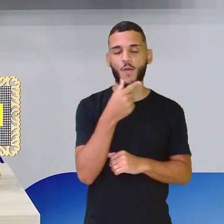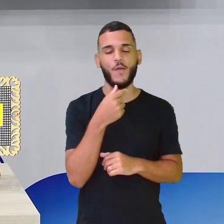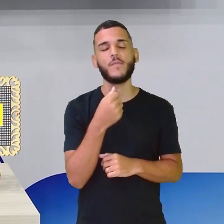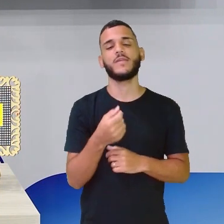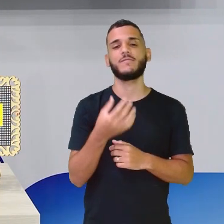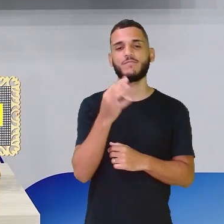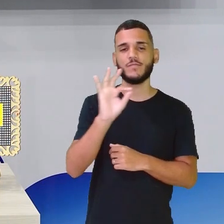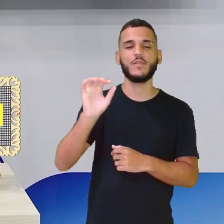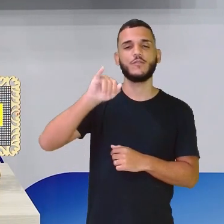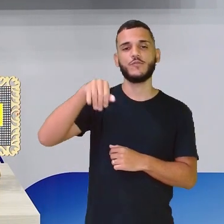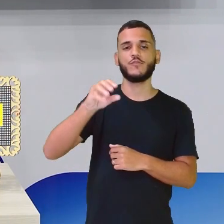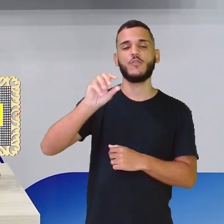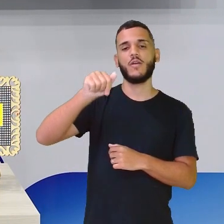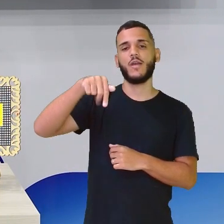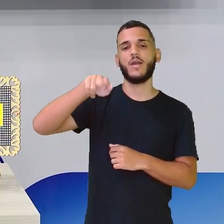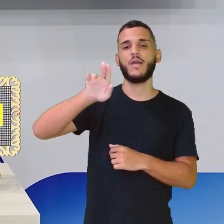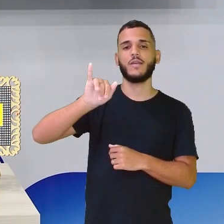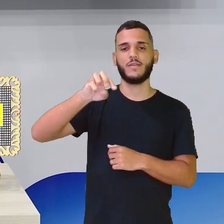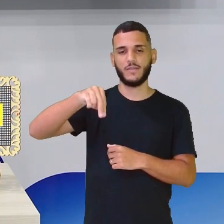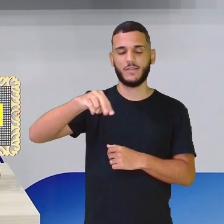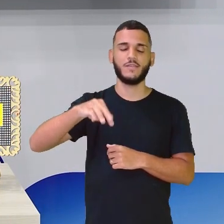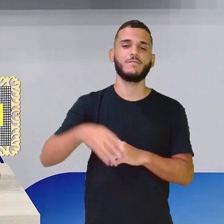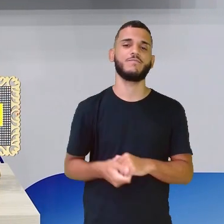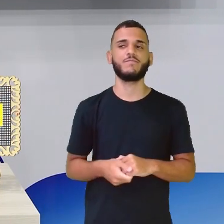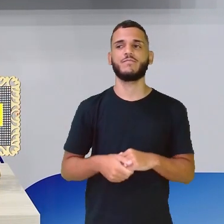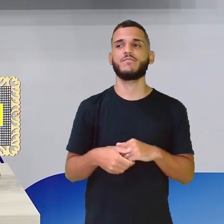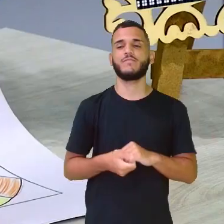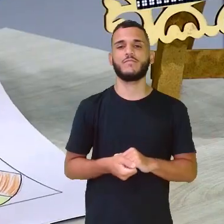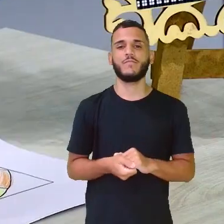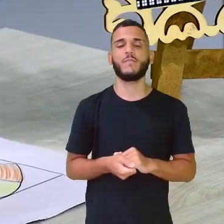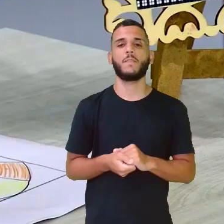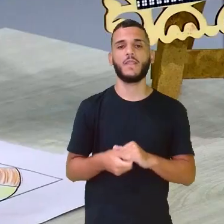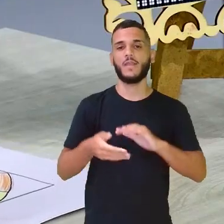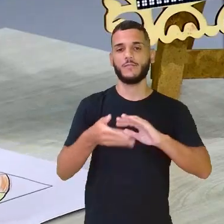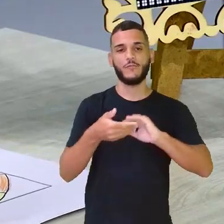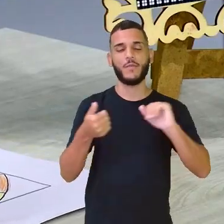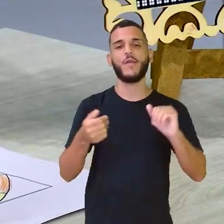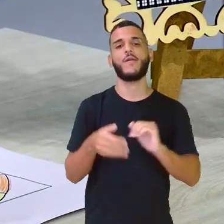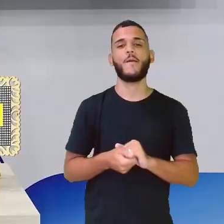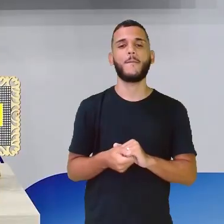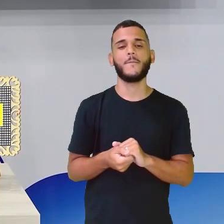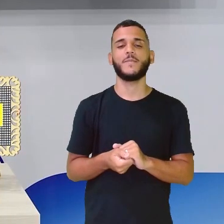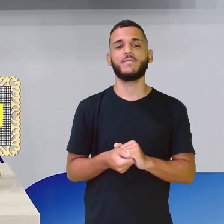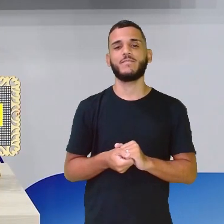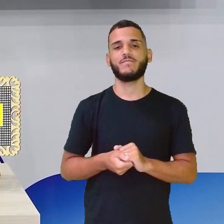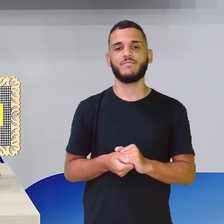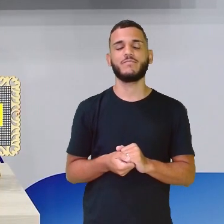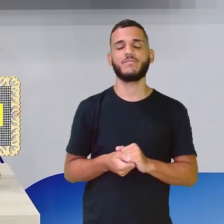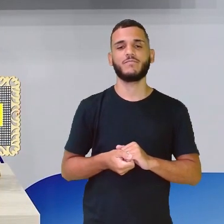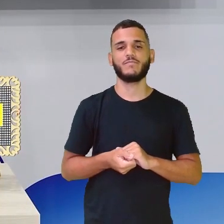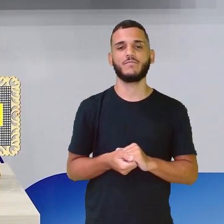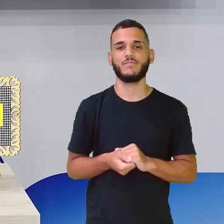por Joaquim Torres Garcia. Que em espanhol a gente pronuncia assim, ó. Joaquim